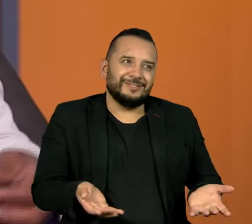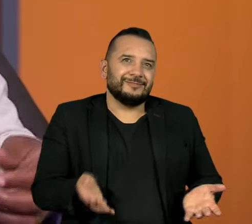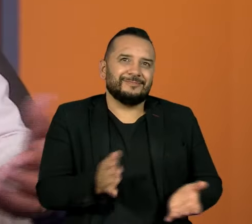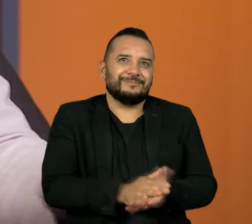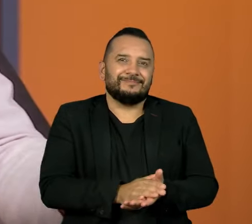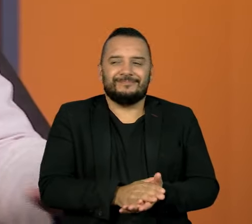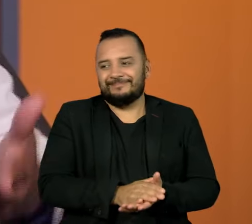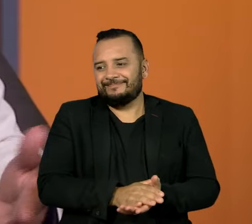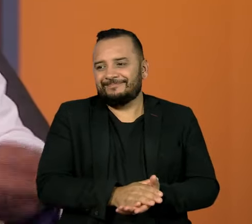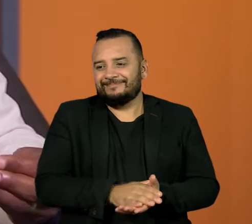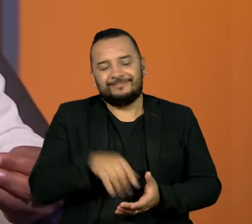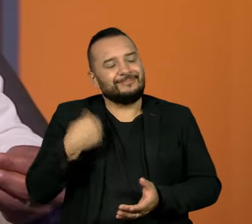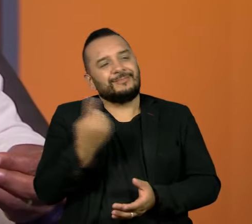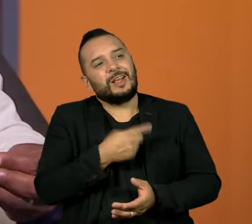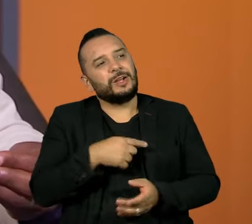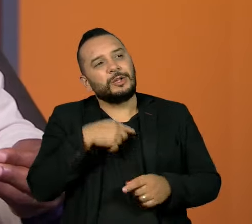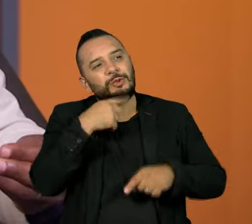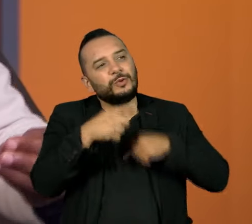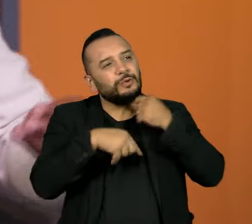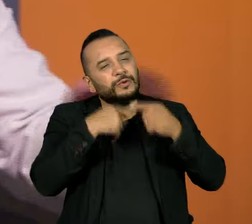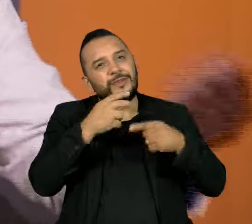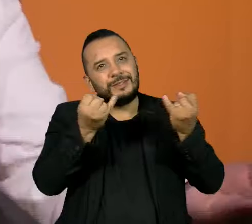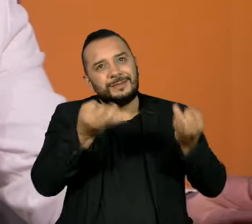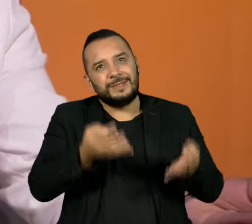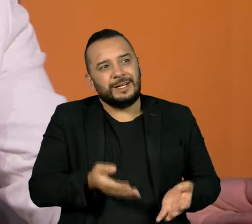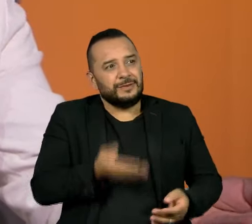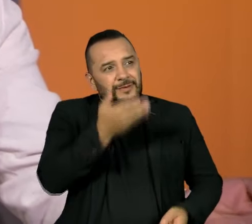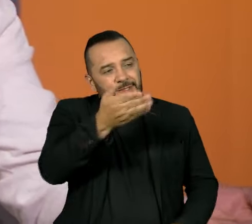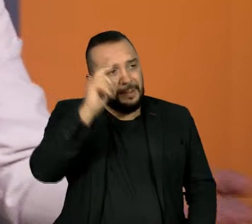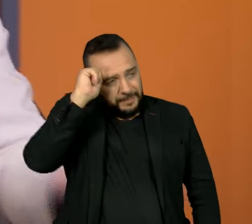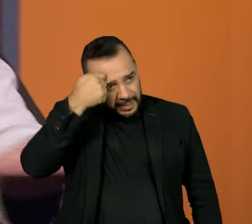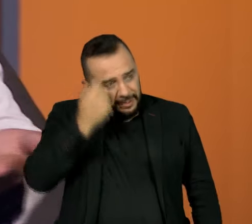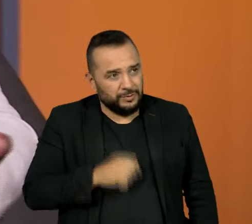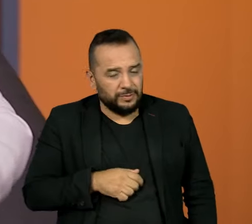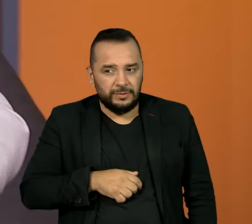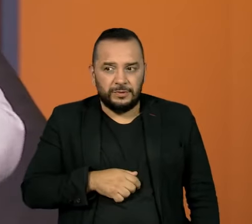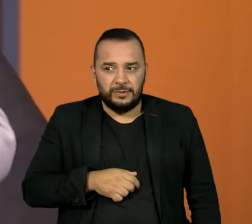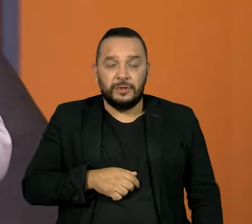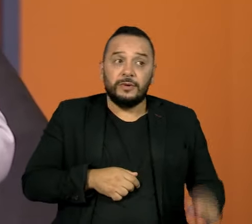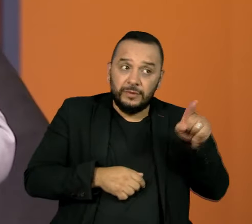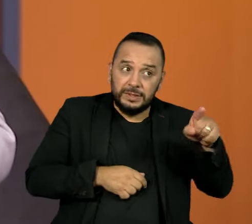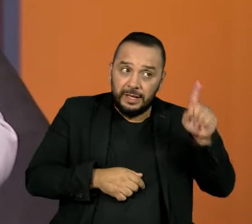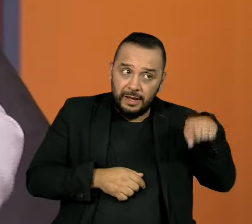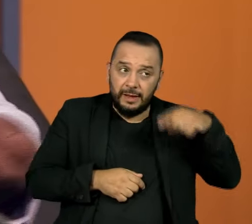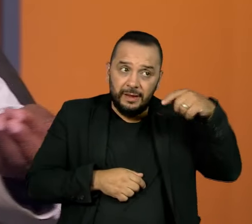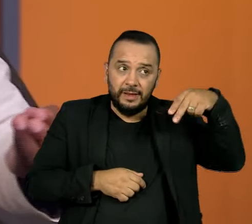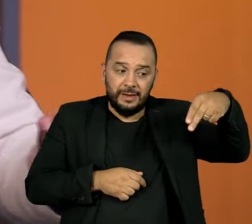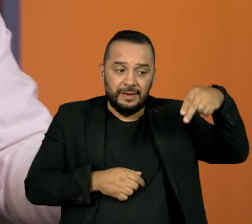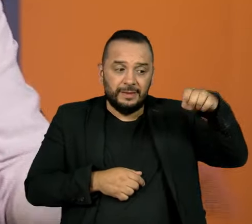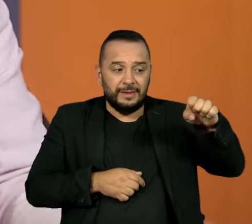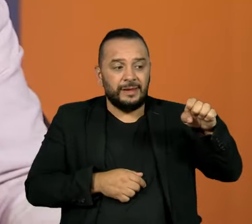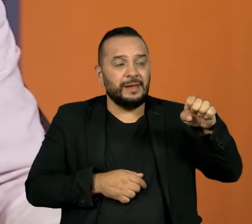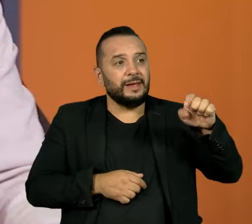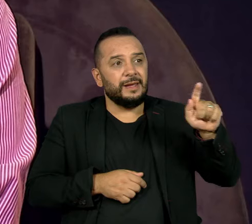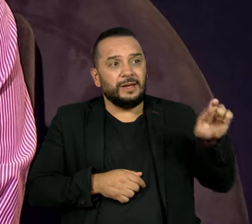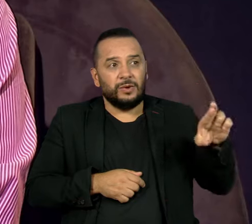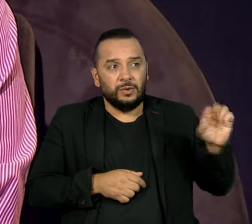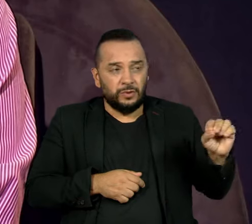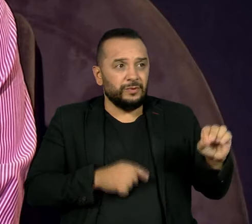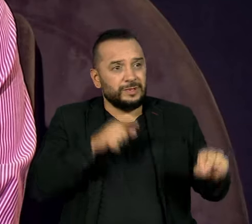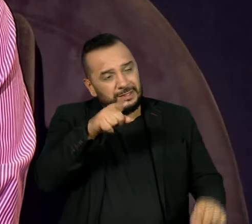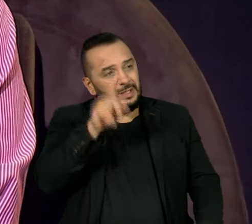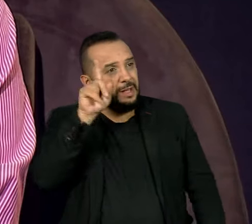aqui fica em dúvidas quando tem que falar, você é preto, você é negro, você é pardo, não